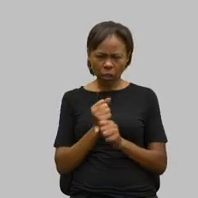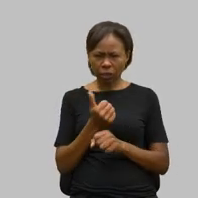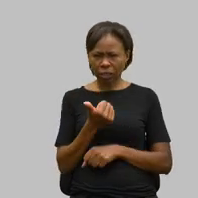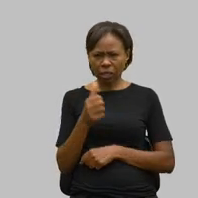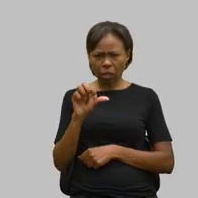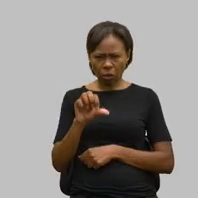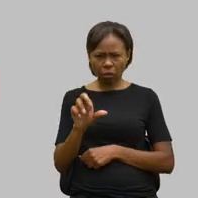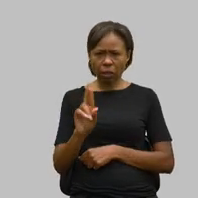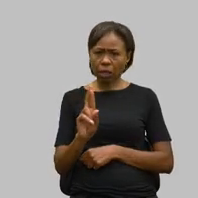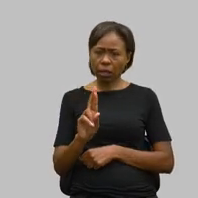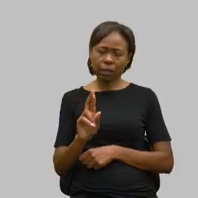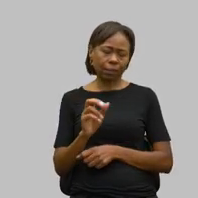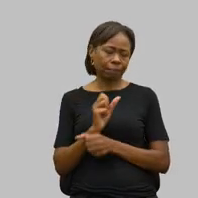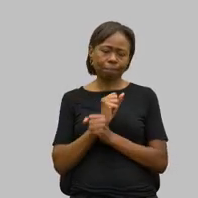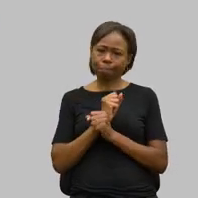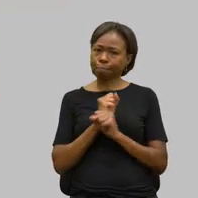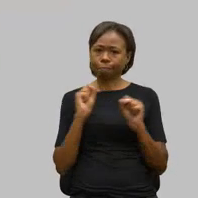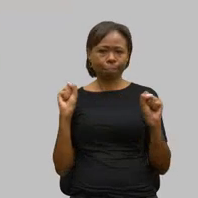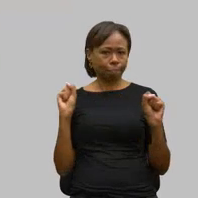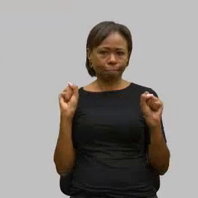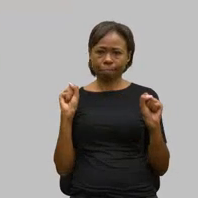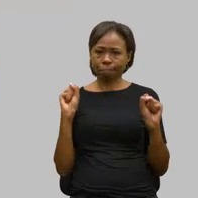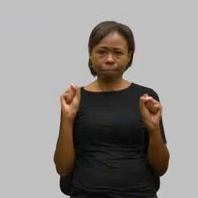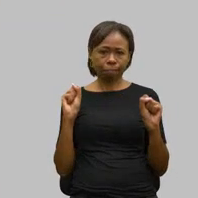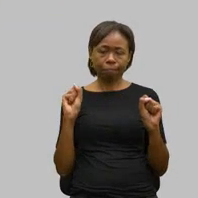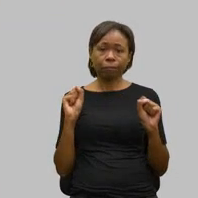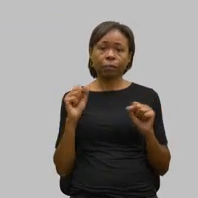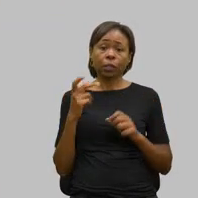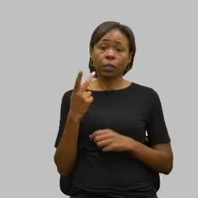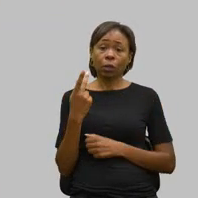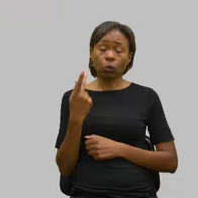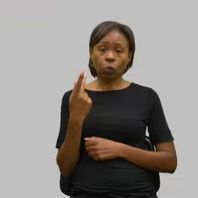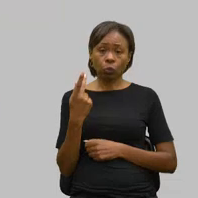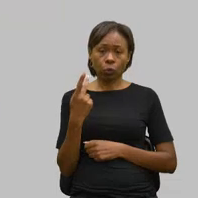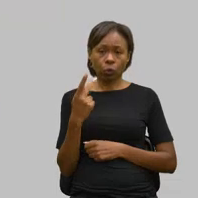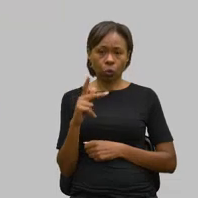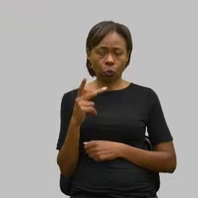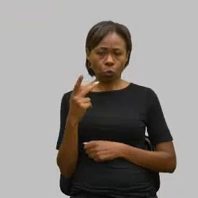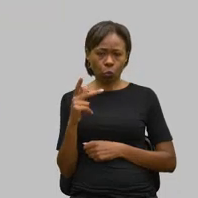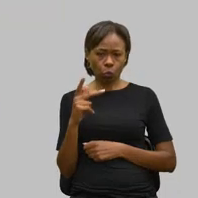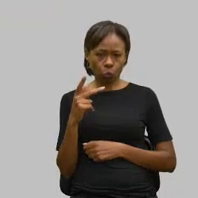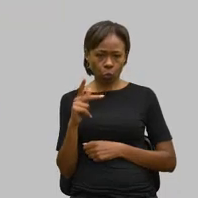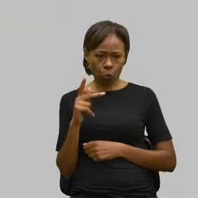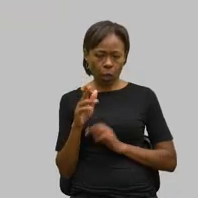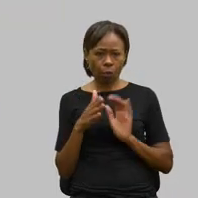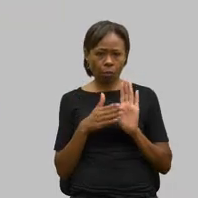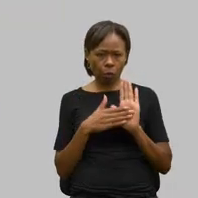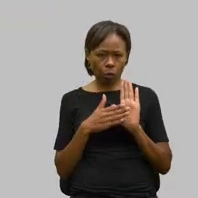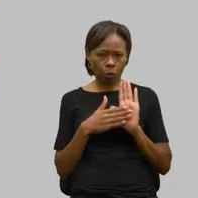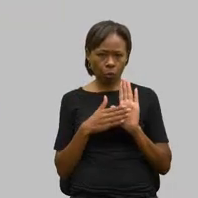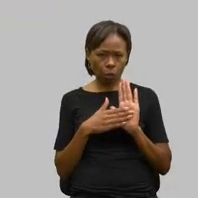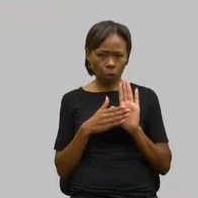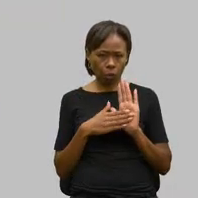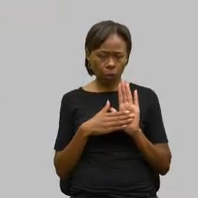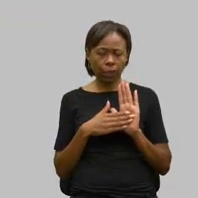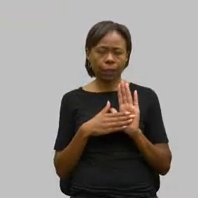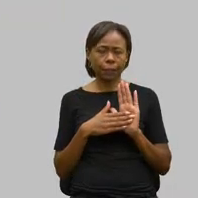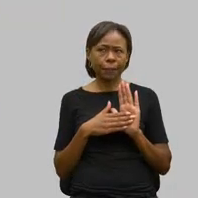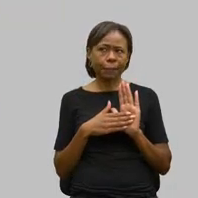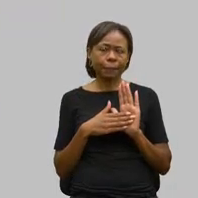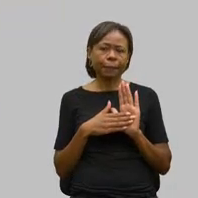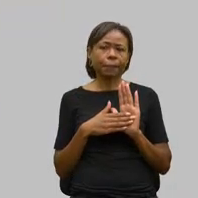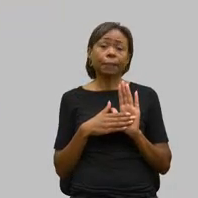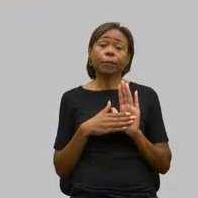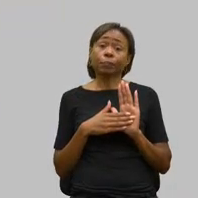Então, nessa sua proposta do Conas lá, ela